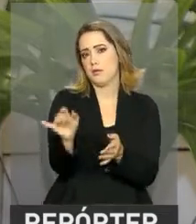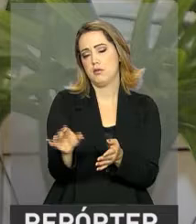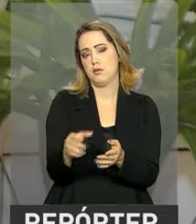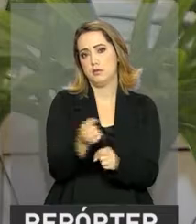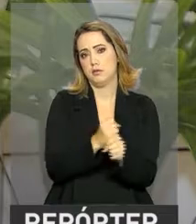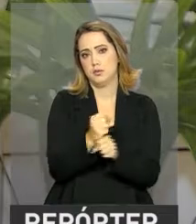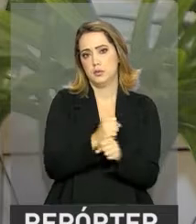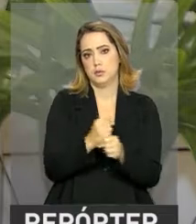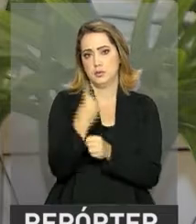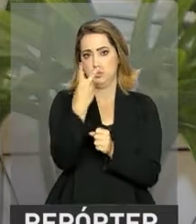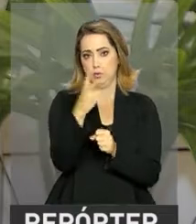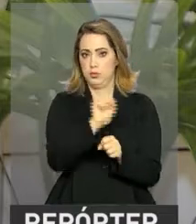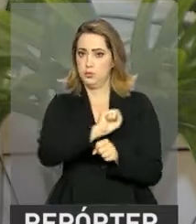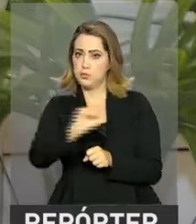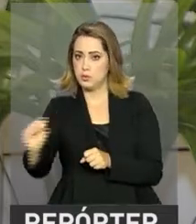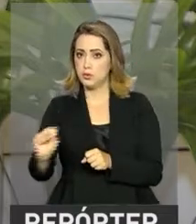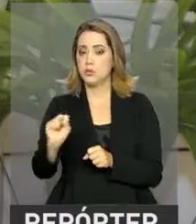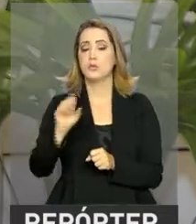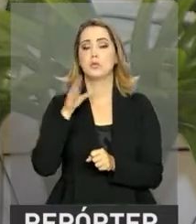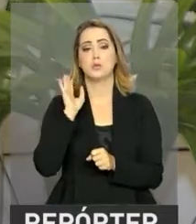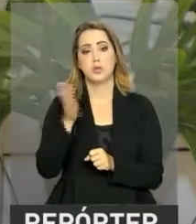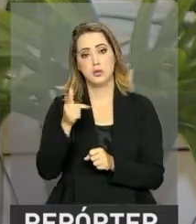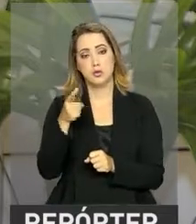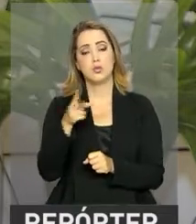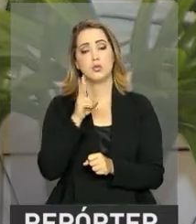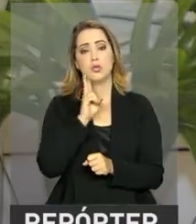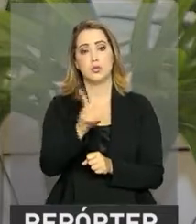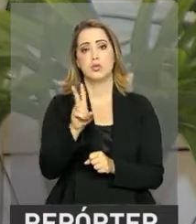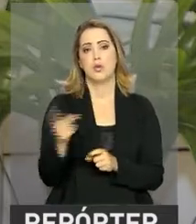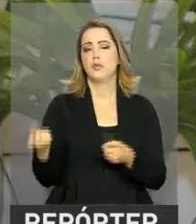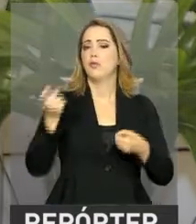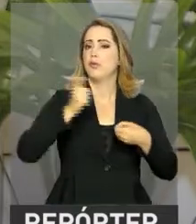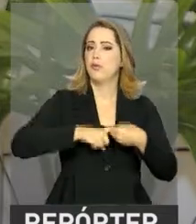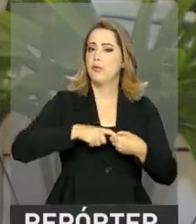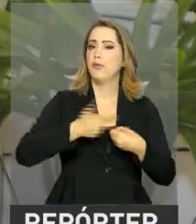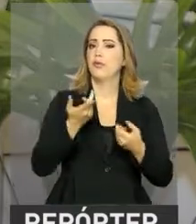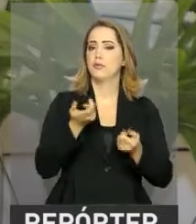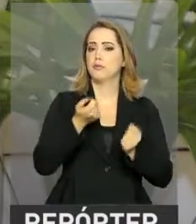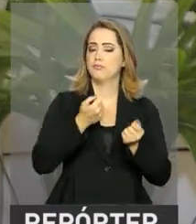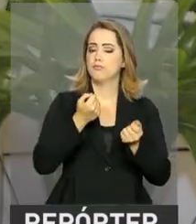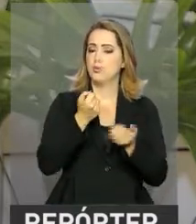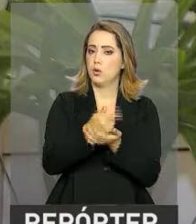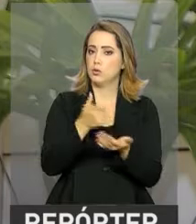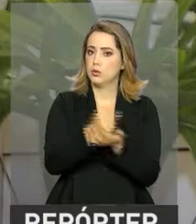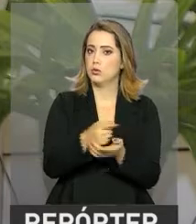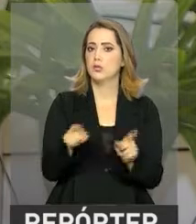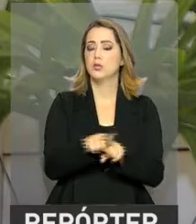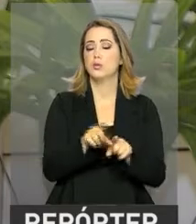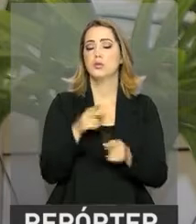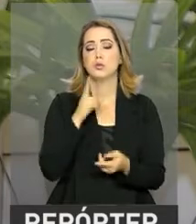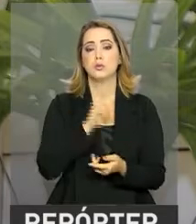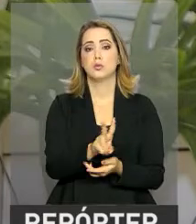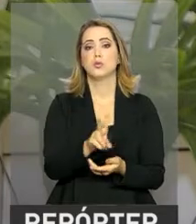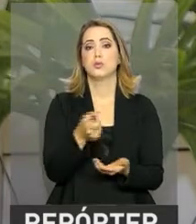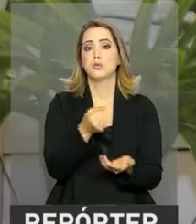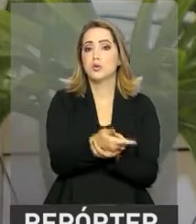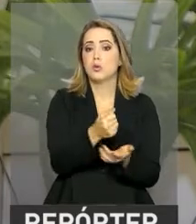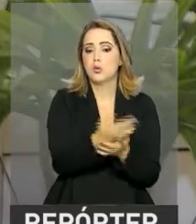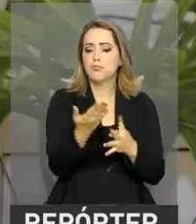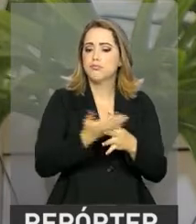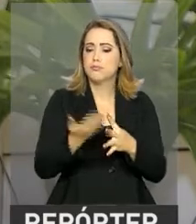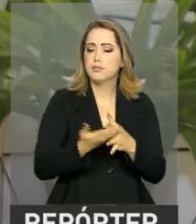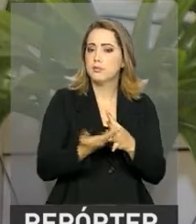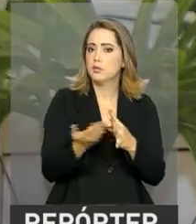segundo semestre nós já tenhamos um quadro de recuperação mais claro. O impacto que isso tem no crédito ao consumidor,